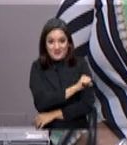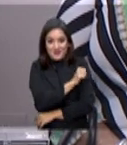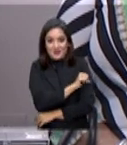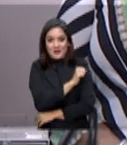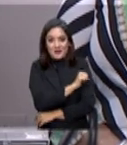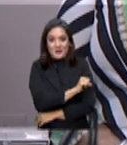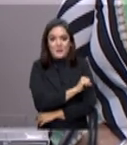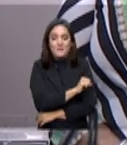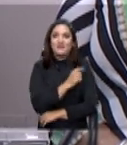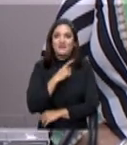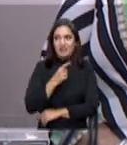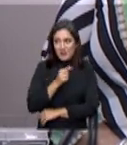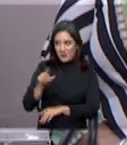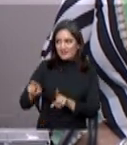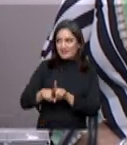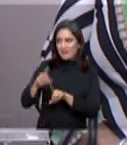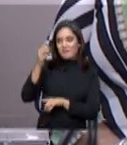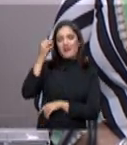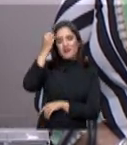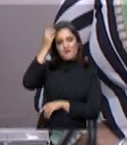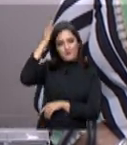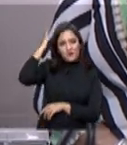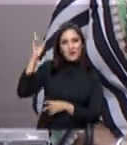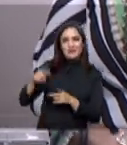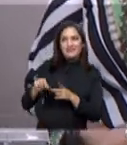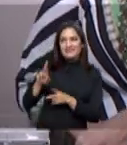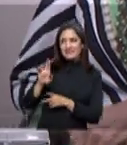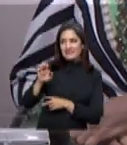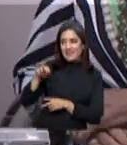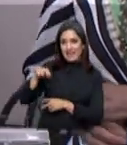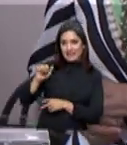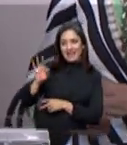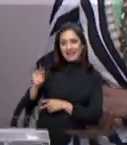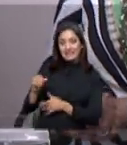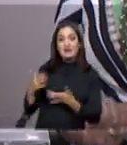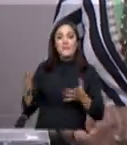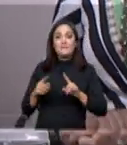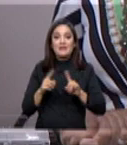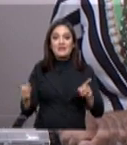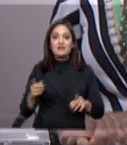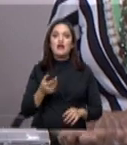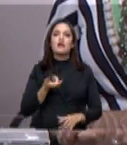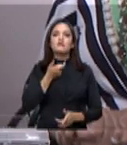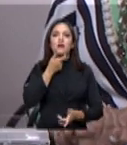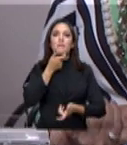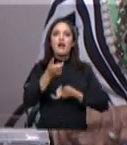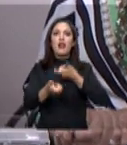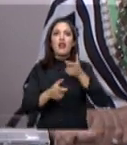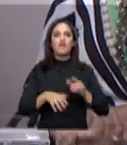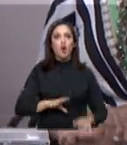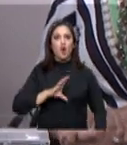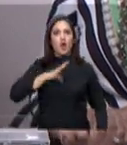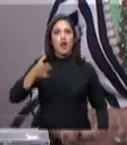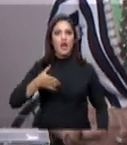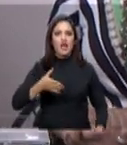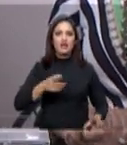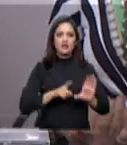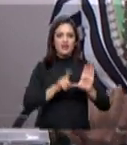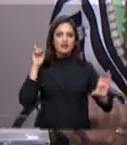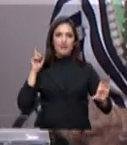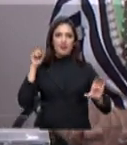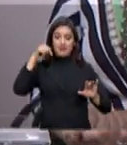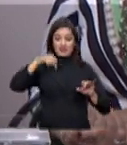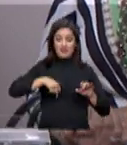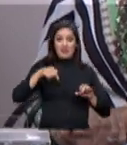Luiz Fux, Renata, que as palavras de coragem e independência que aqui, nesse belo prédio, no coração